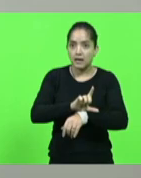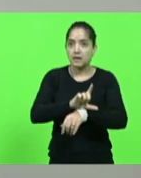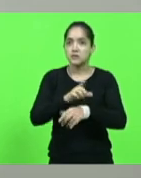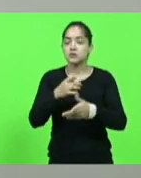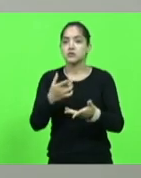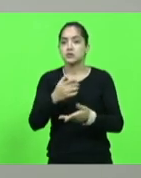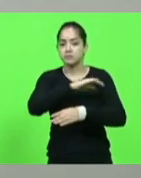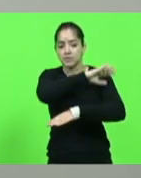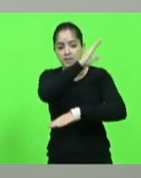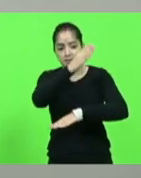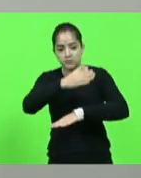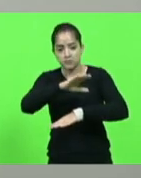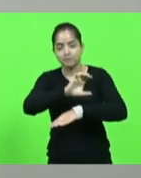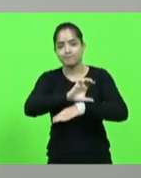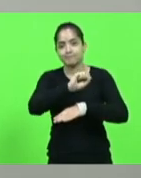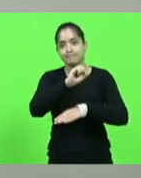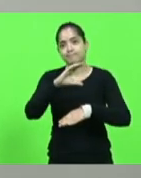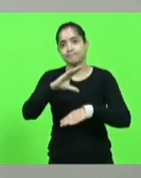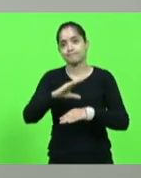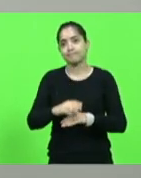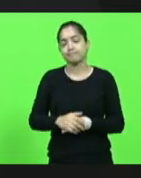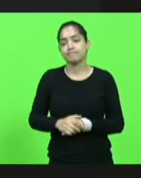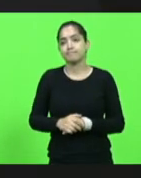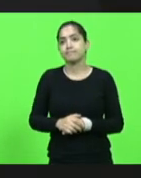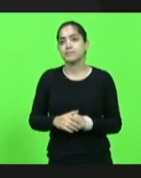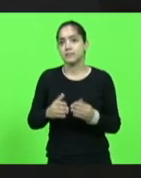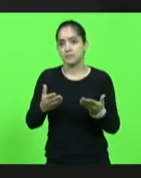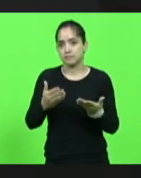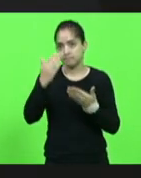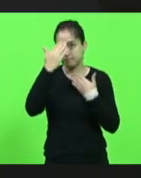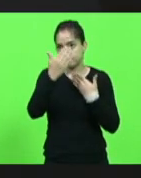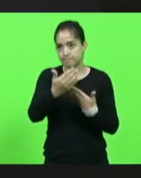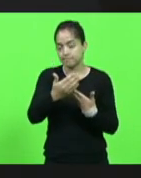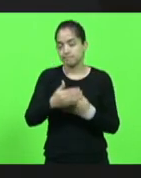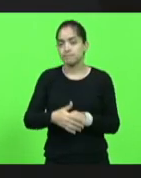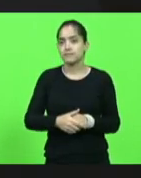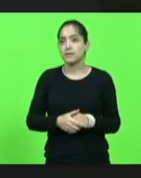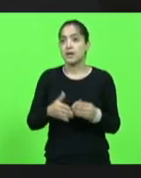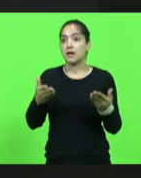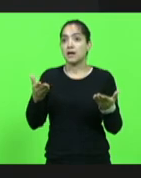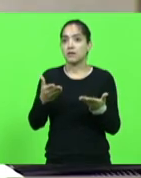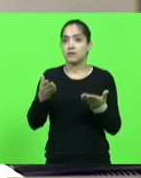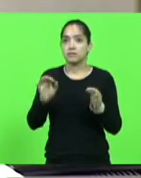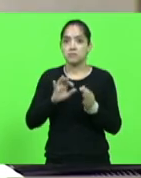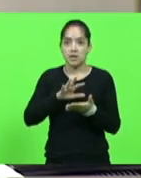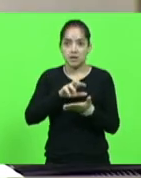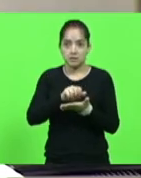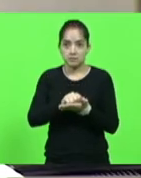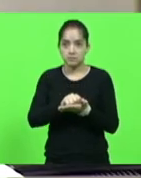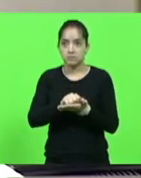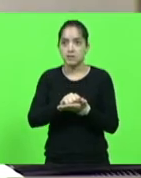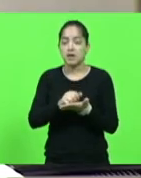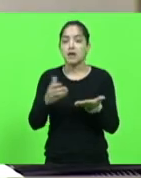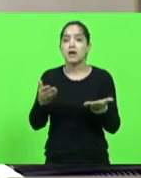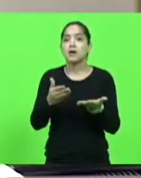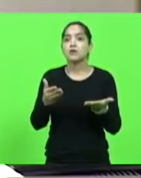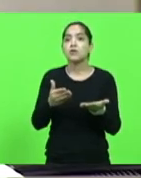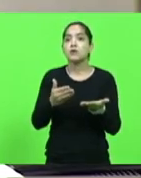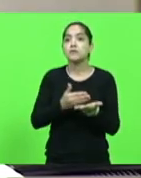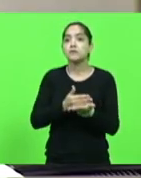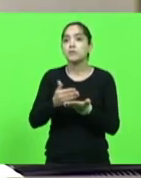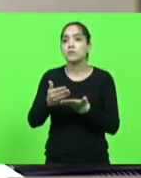e por Santa Catarina. Muito obrigado. Obrigado, deputado Márcio Machado. Não havendo novos deputados, passaremos o horário